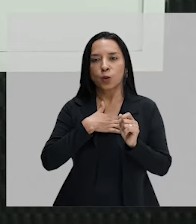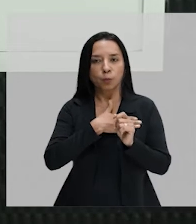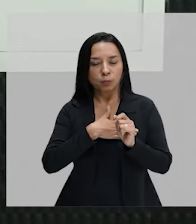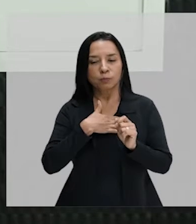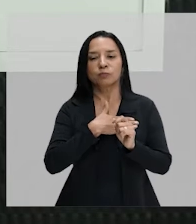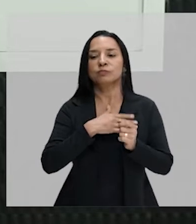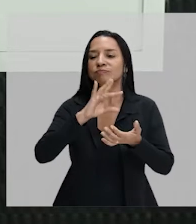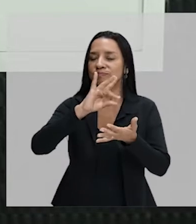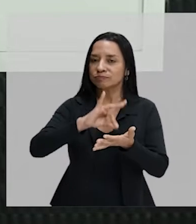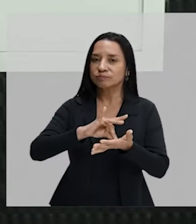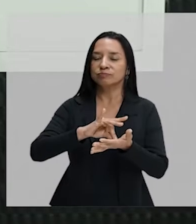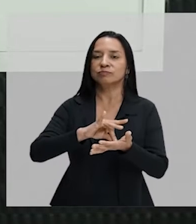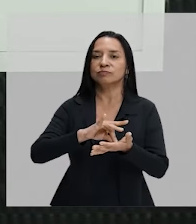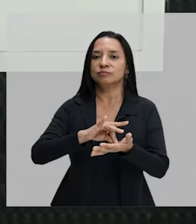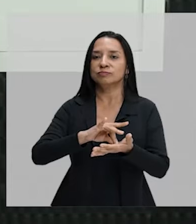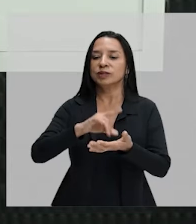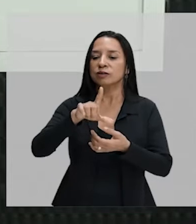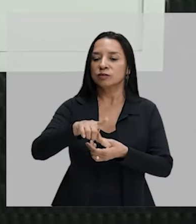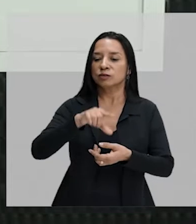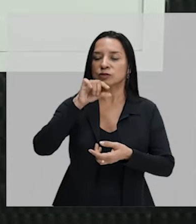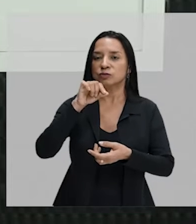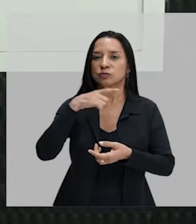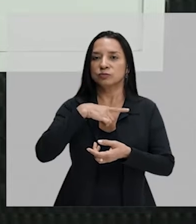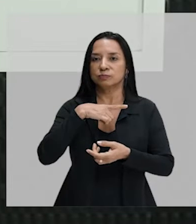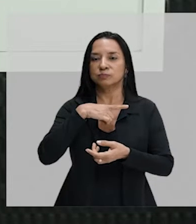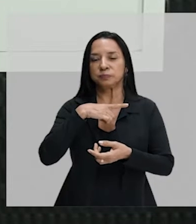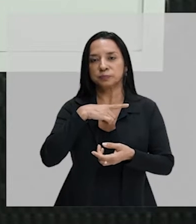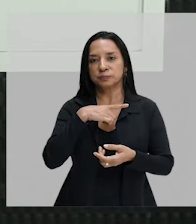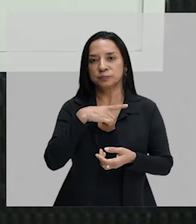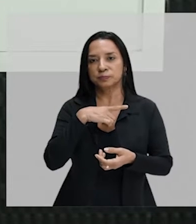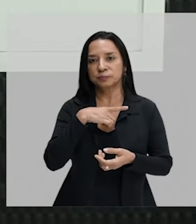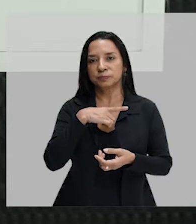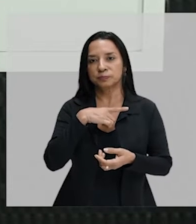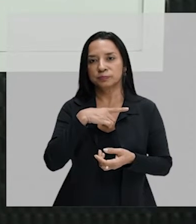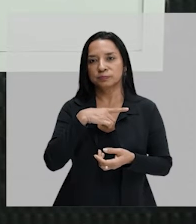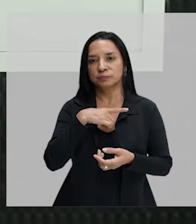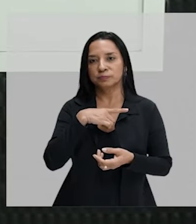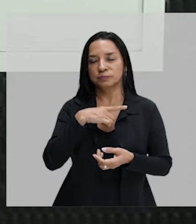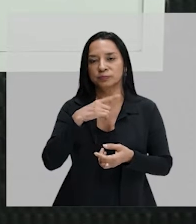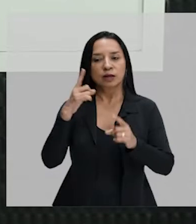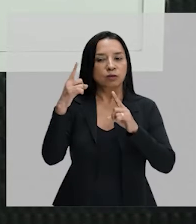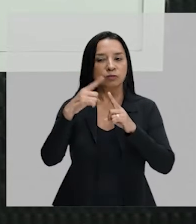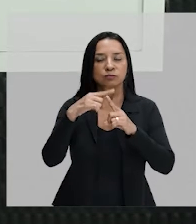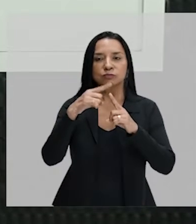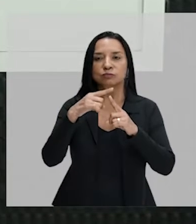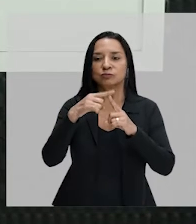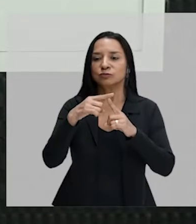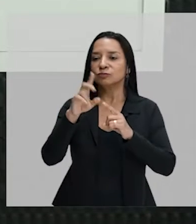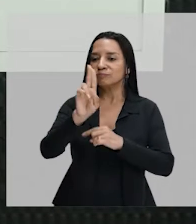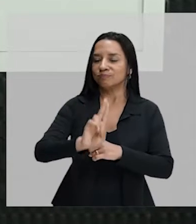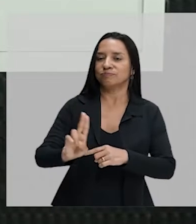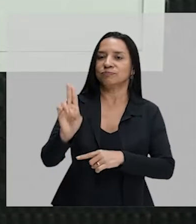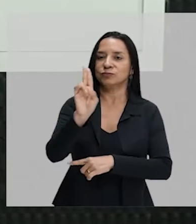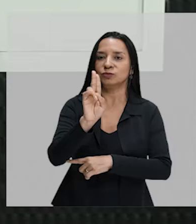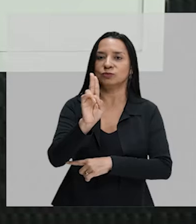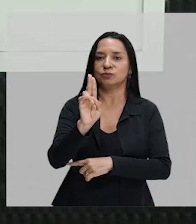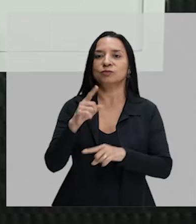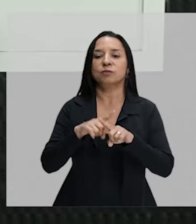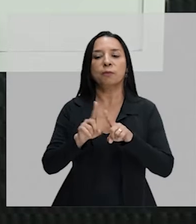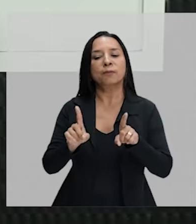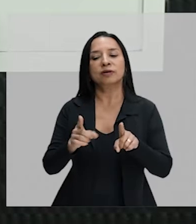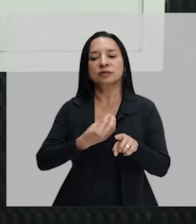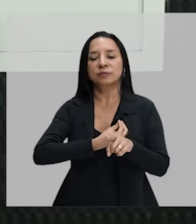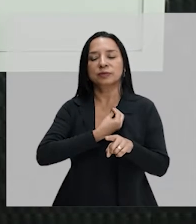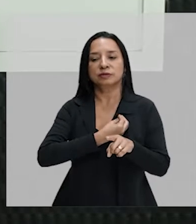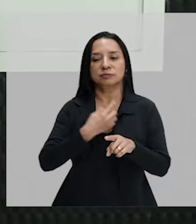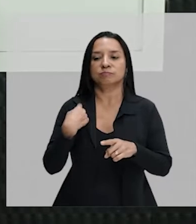gosto, tá? Essa escolha que nós temos sem nenhum tipo de utilidade, mas que está